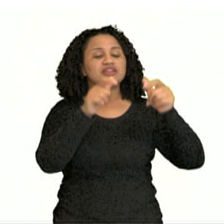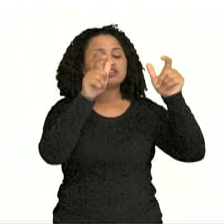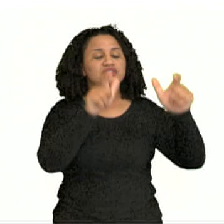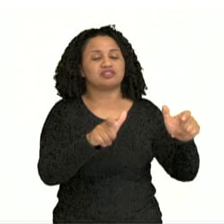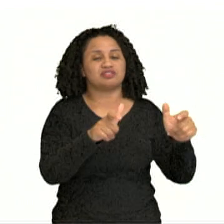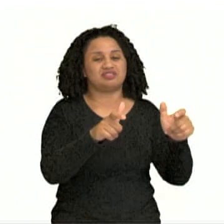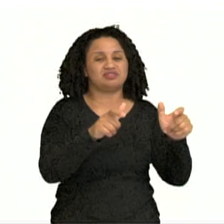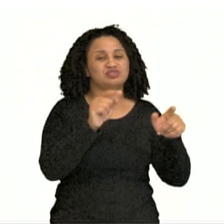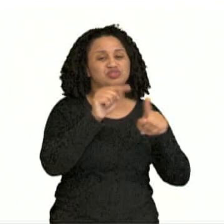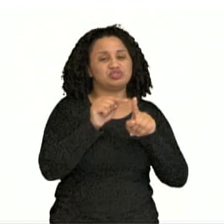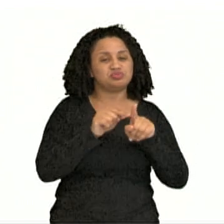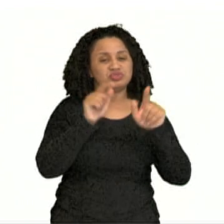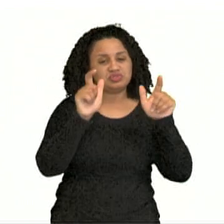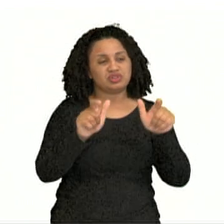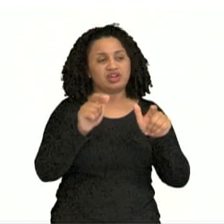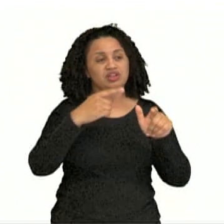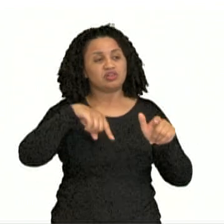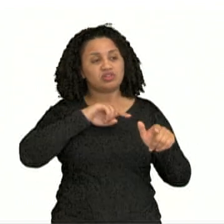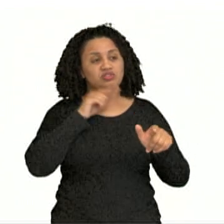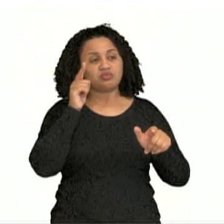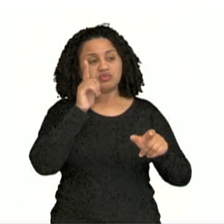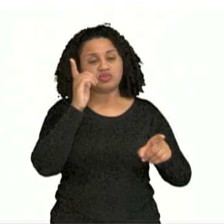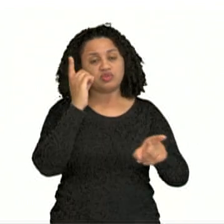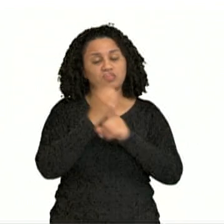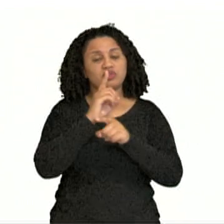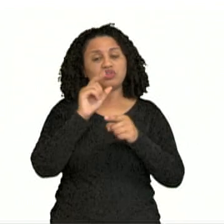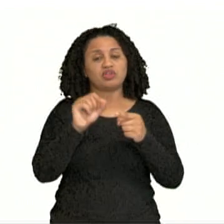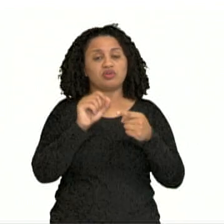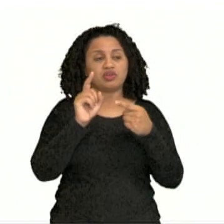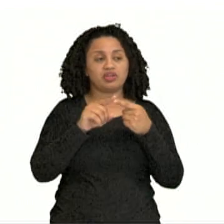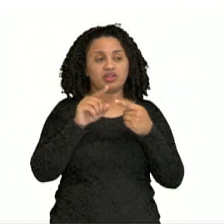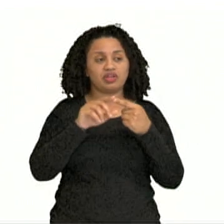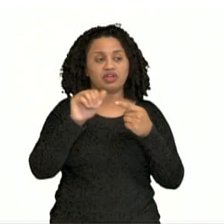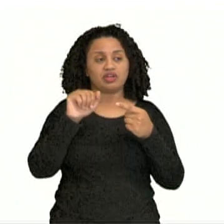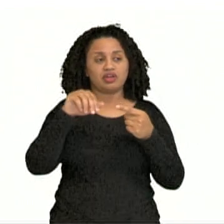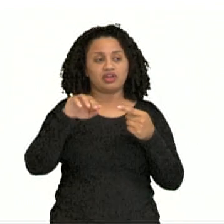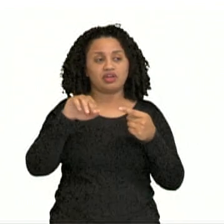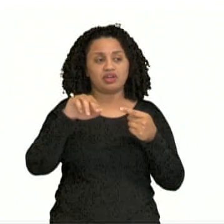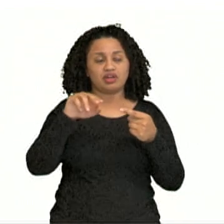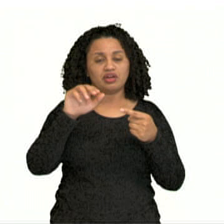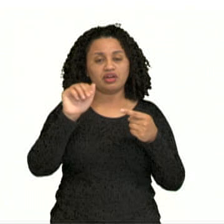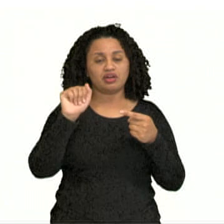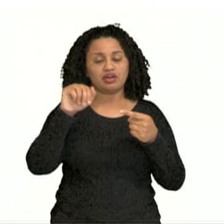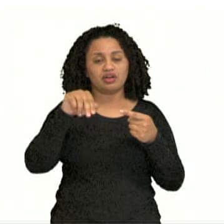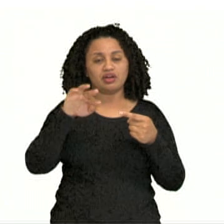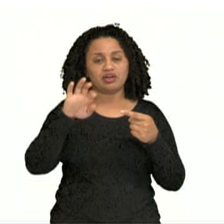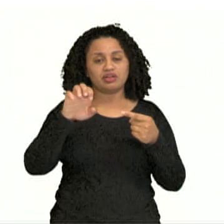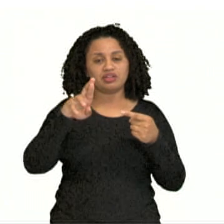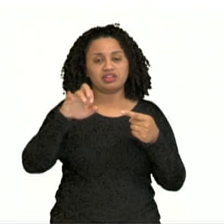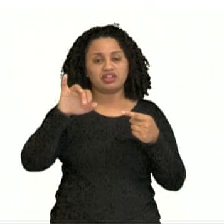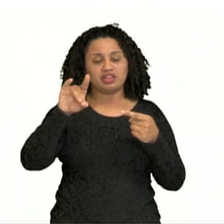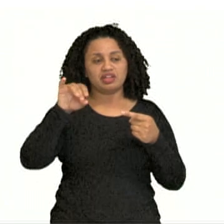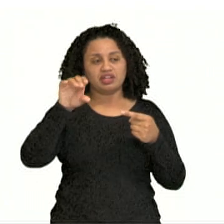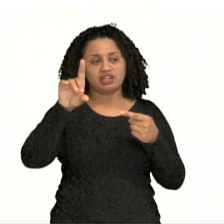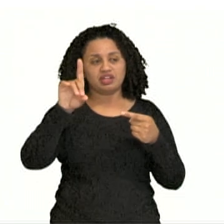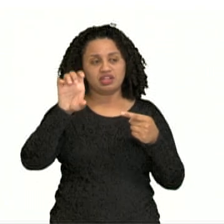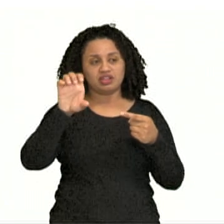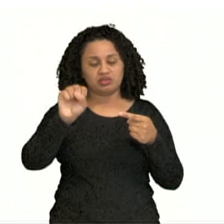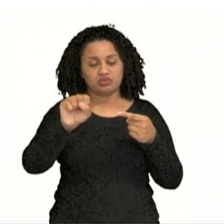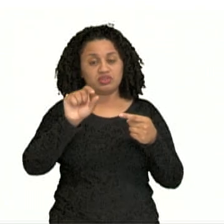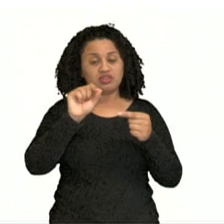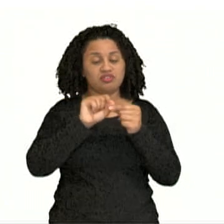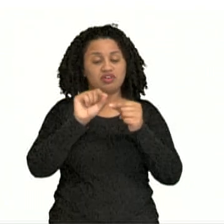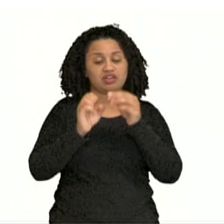ambiente. Nós vamos encontrar os anterídeos, que vão produzir os anterozoides, que